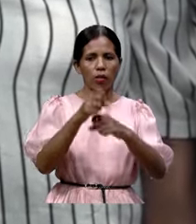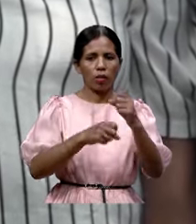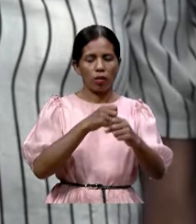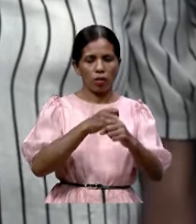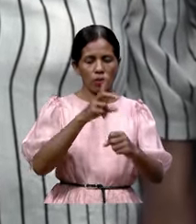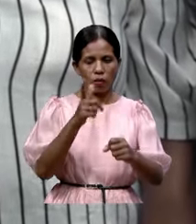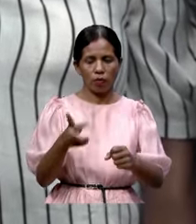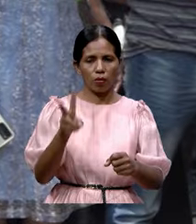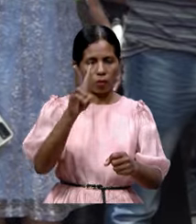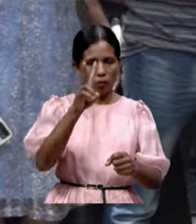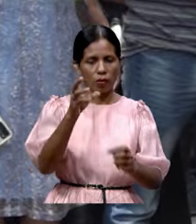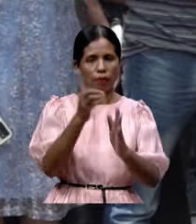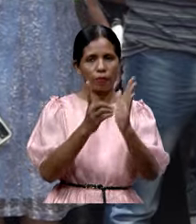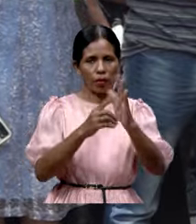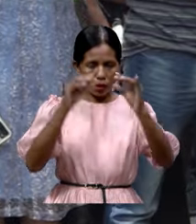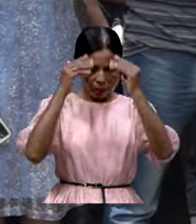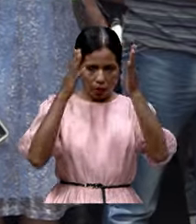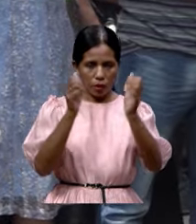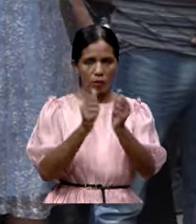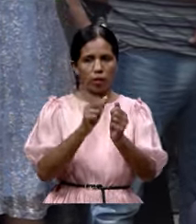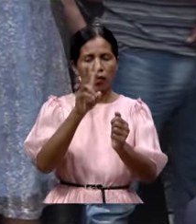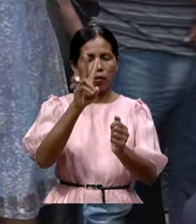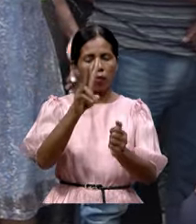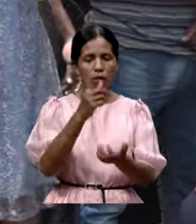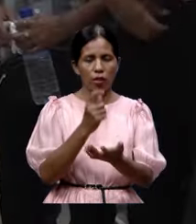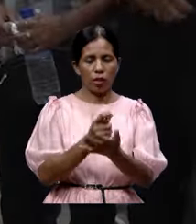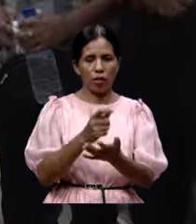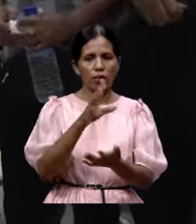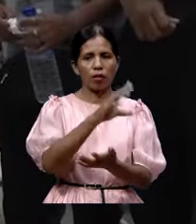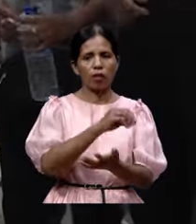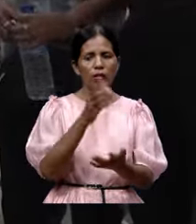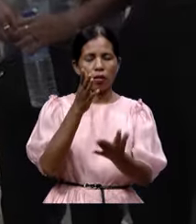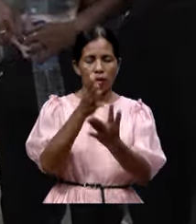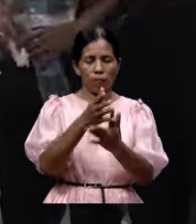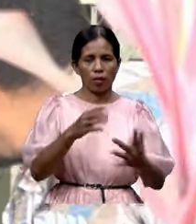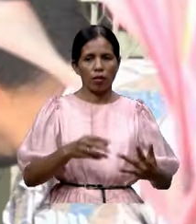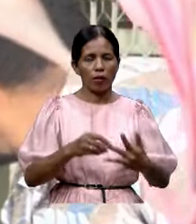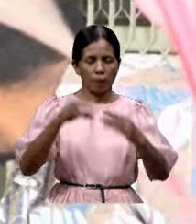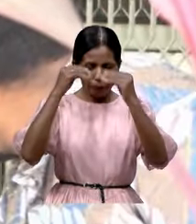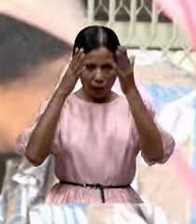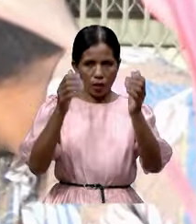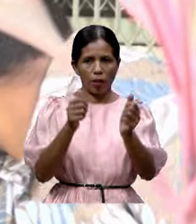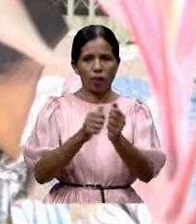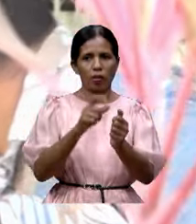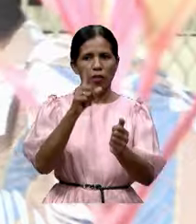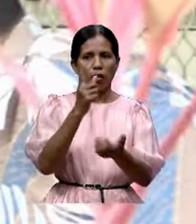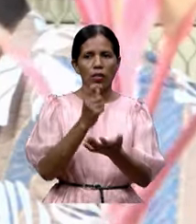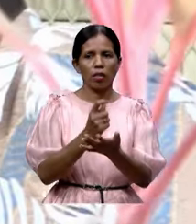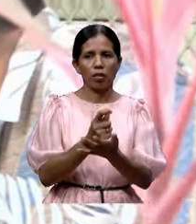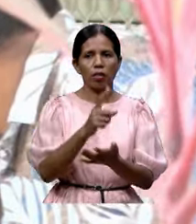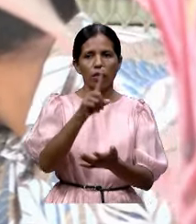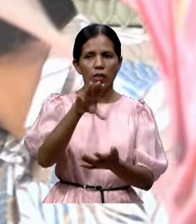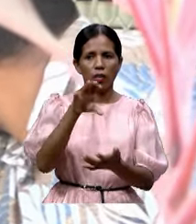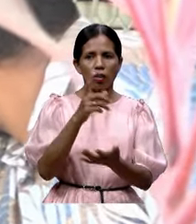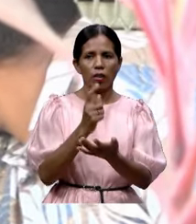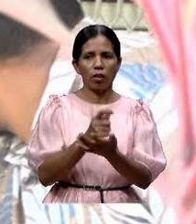restringrua. Tuirdados professores rihunrua atus lima hat nulu, mas tama ingresso especial. Professores samutu kriungida atus hat sianu resensia,